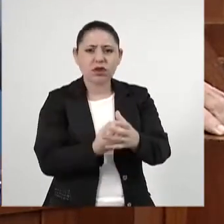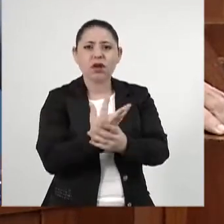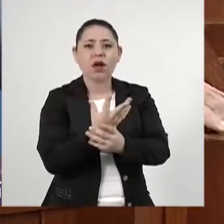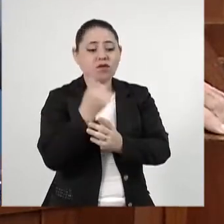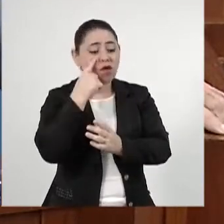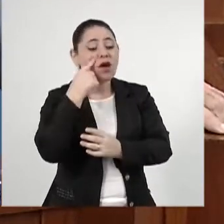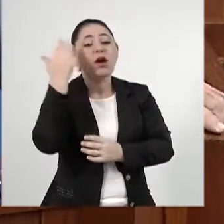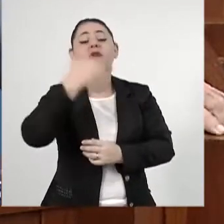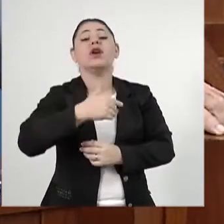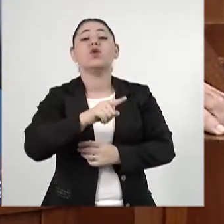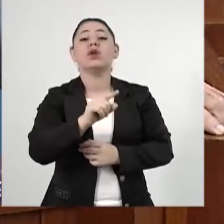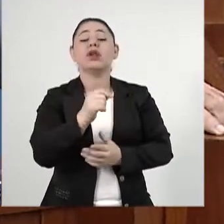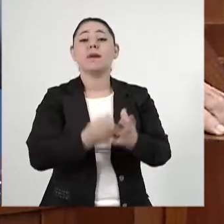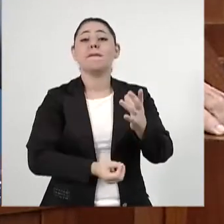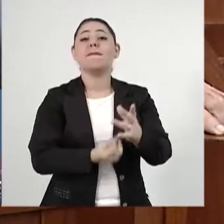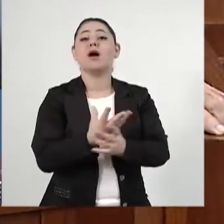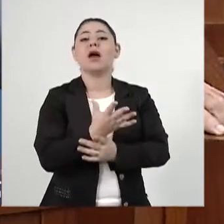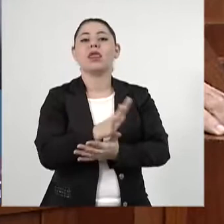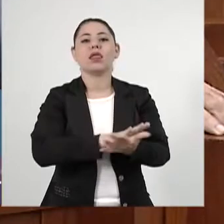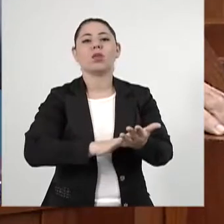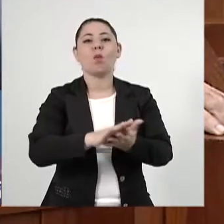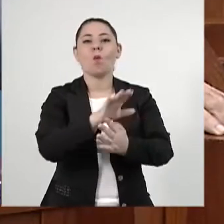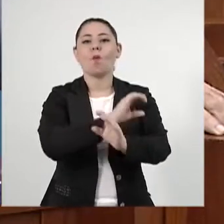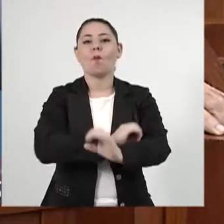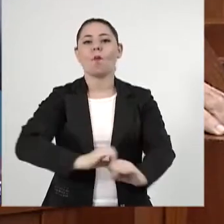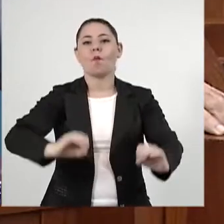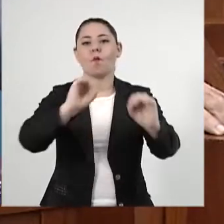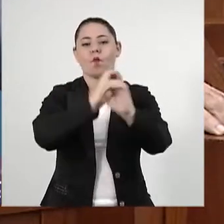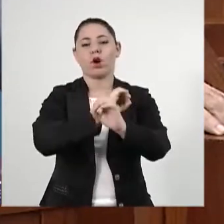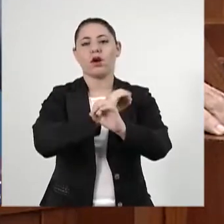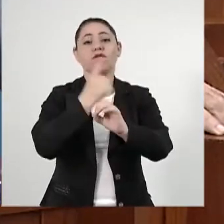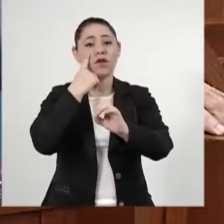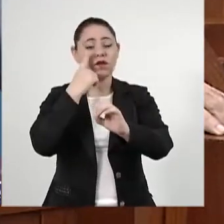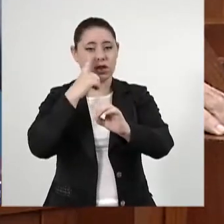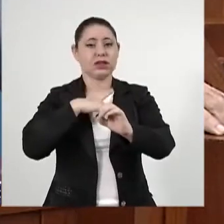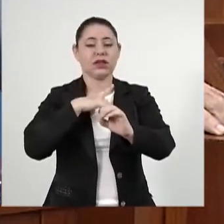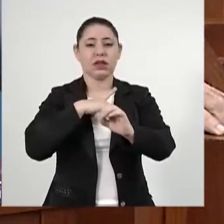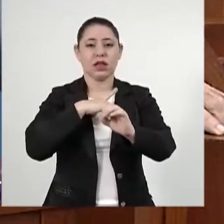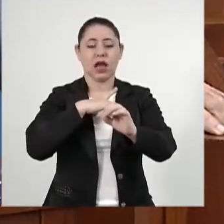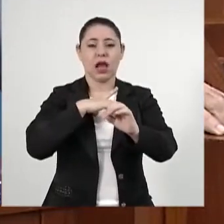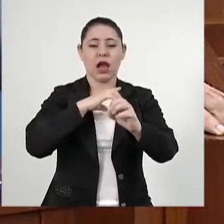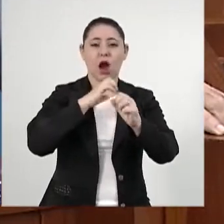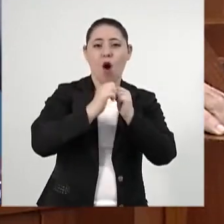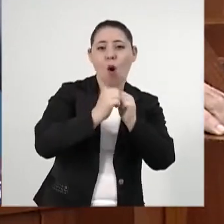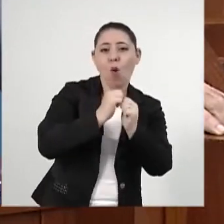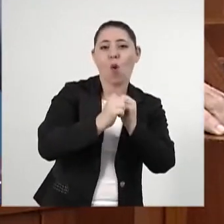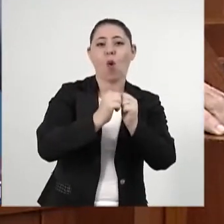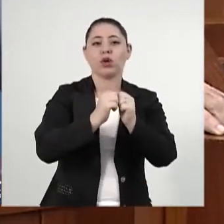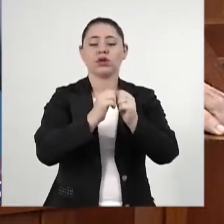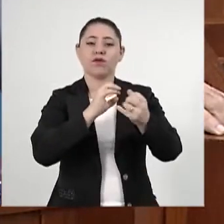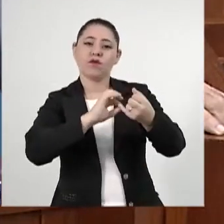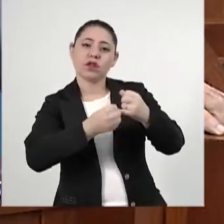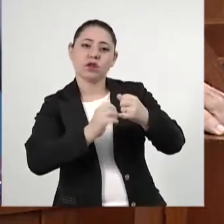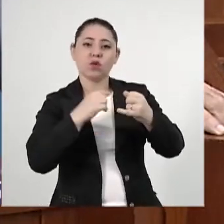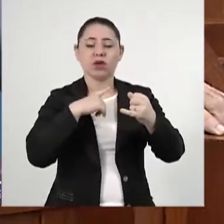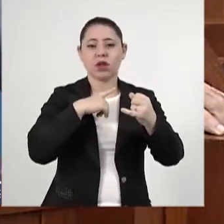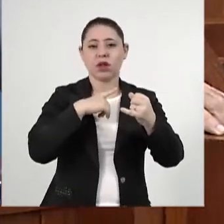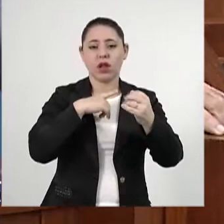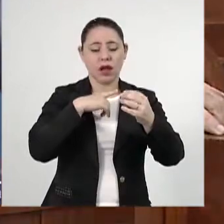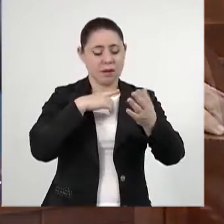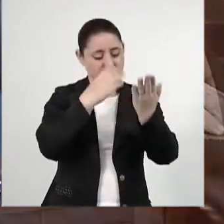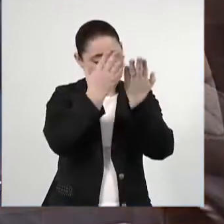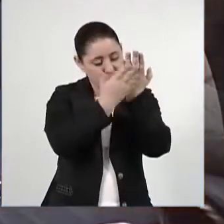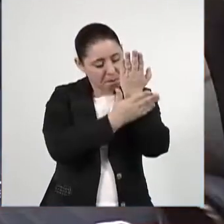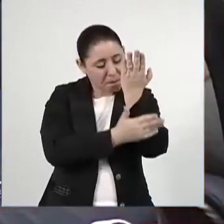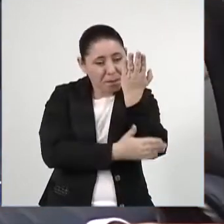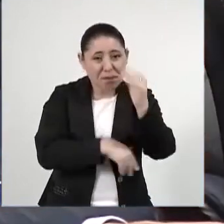eles plantam, deputado Pedro Kemp. Vai lá ver se tem arroz plantado, se tem feijão plantado, se tem mandioca. Vossa